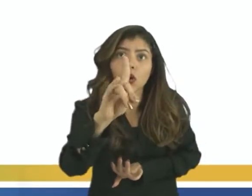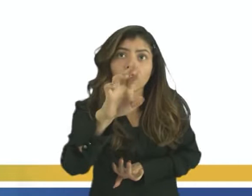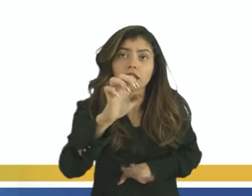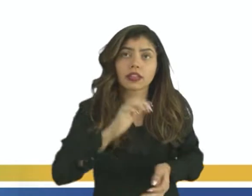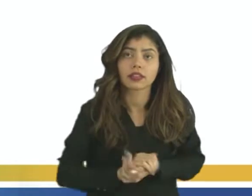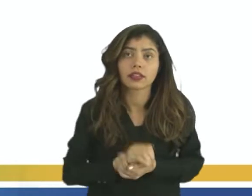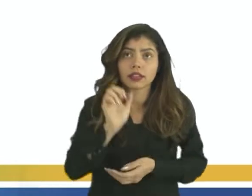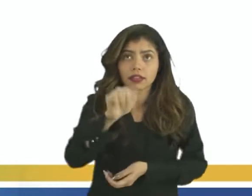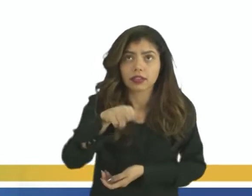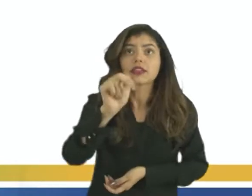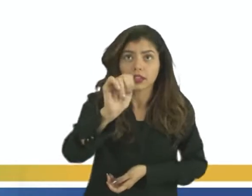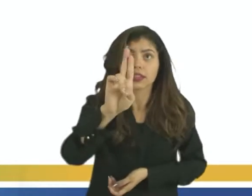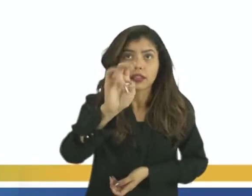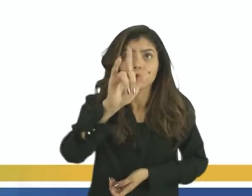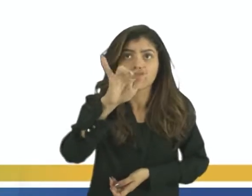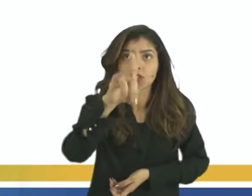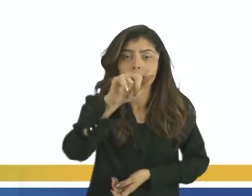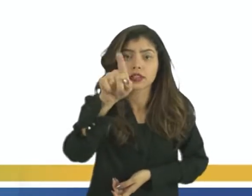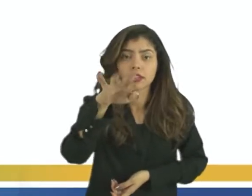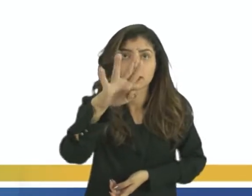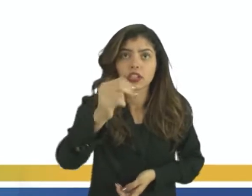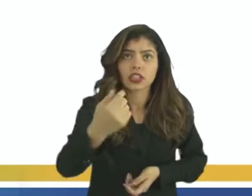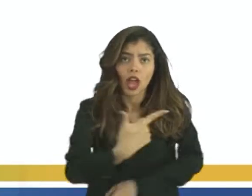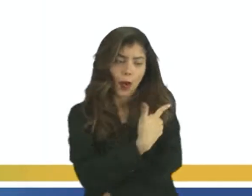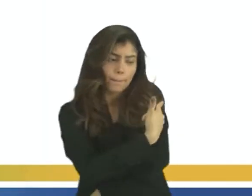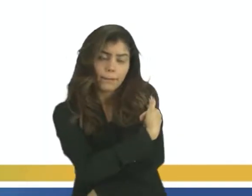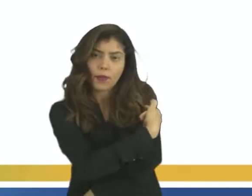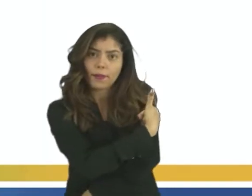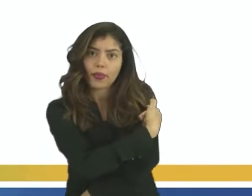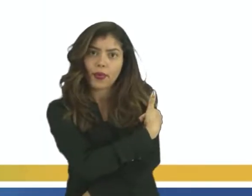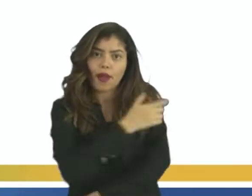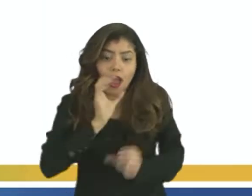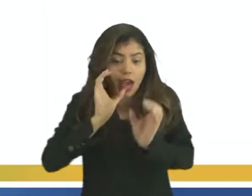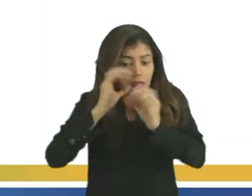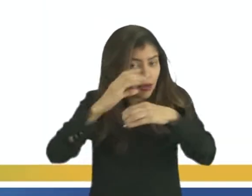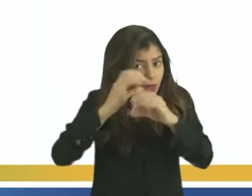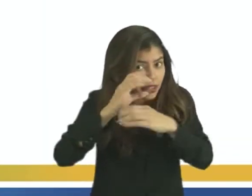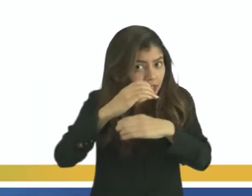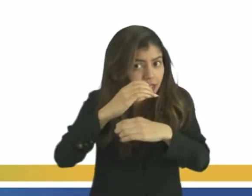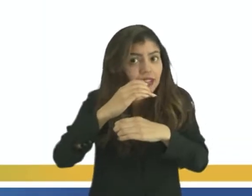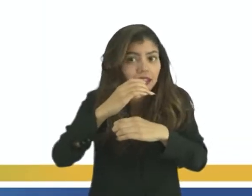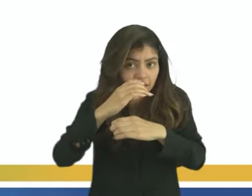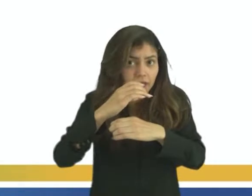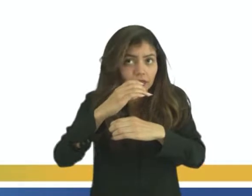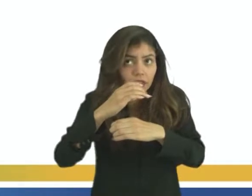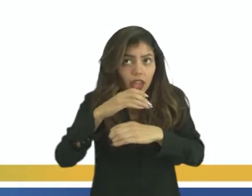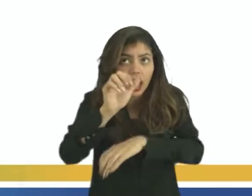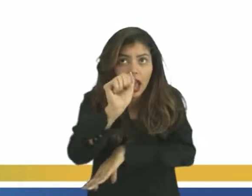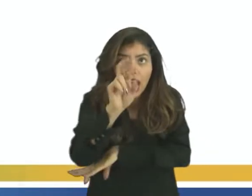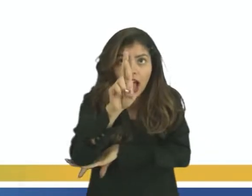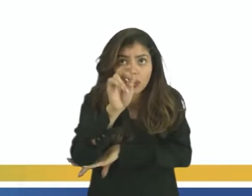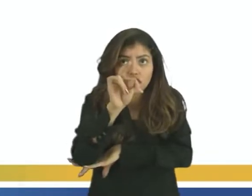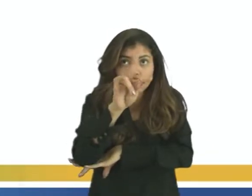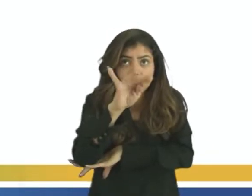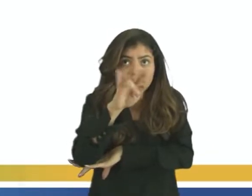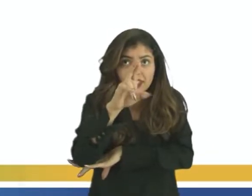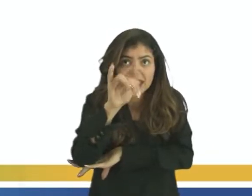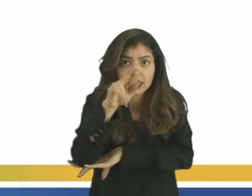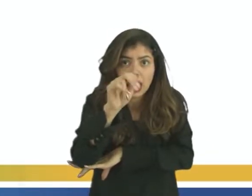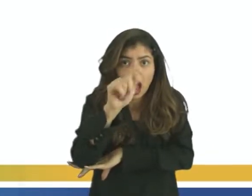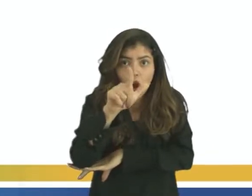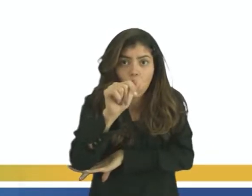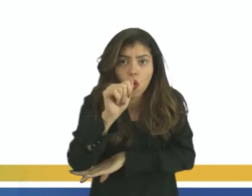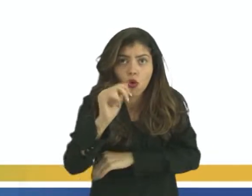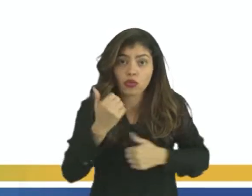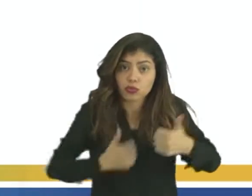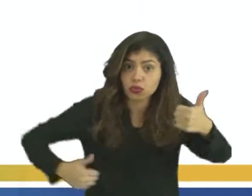Esteroides anabolizantes são drogas fabricadas em laboratórios de maneira artificial para substituírem